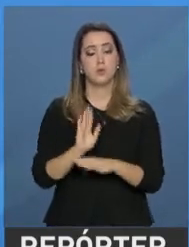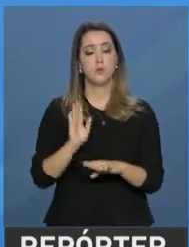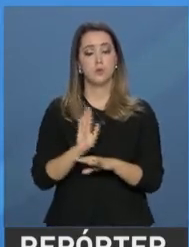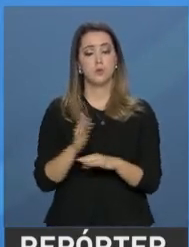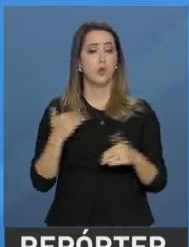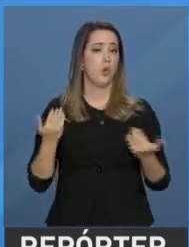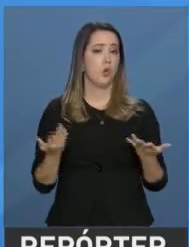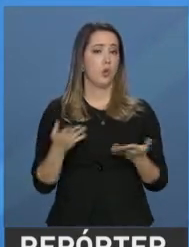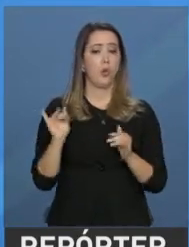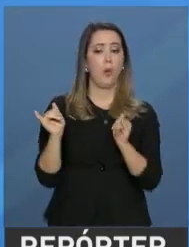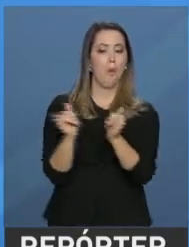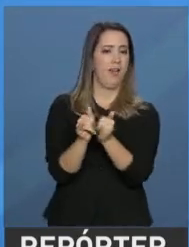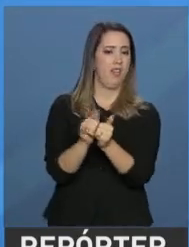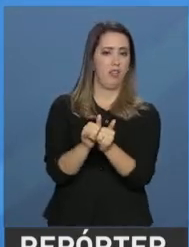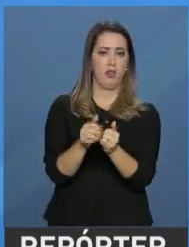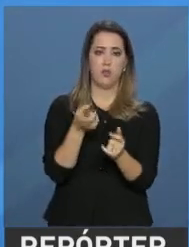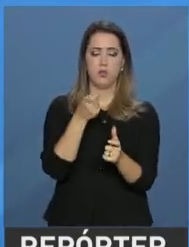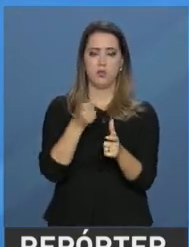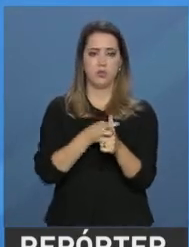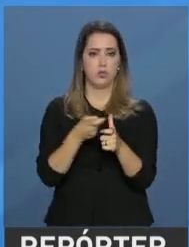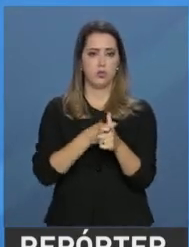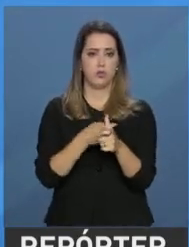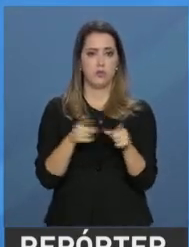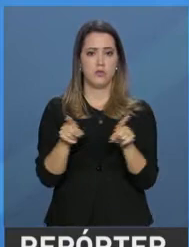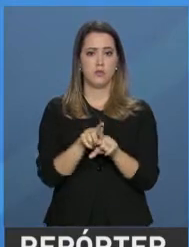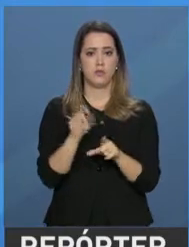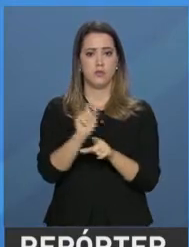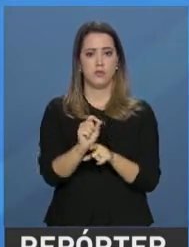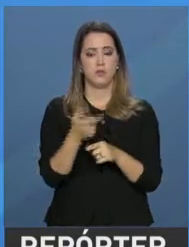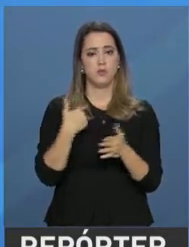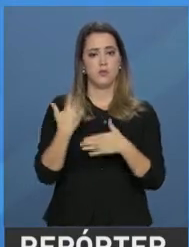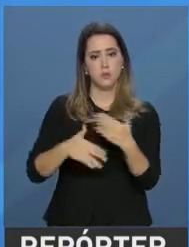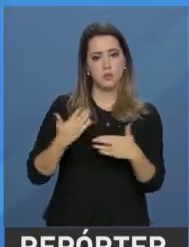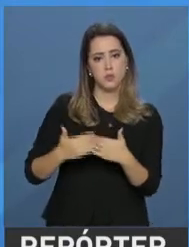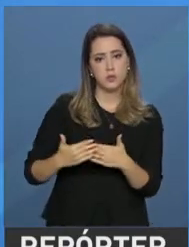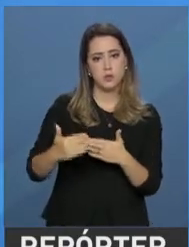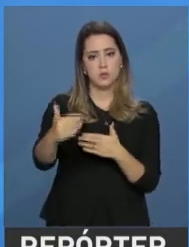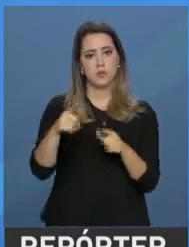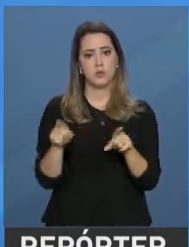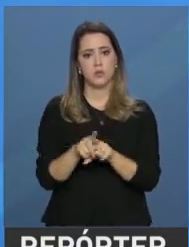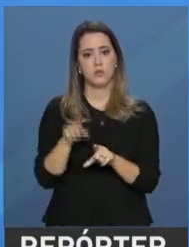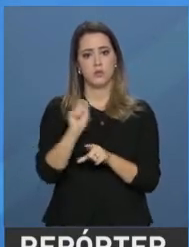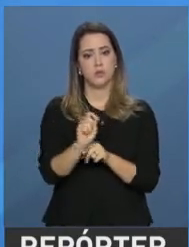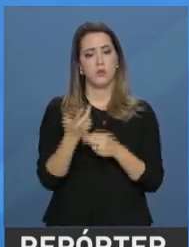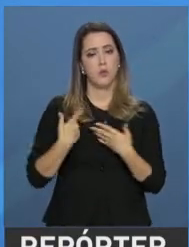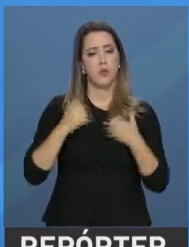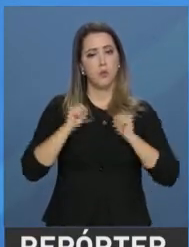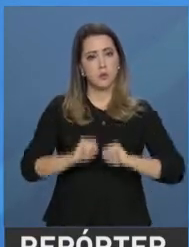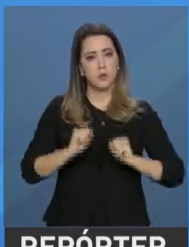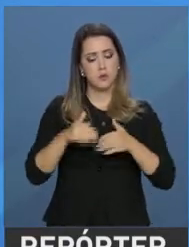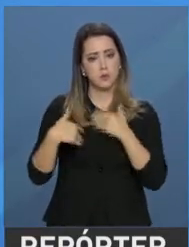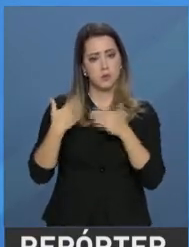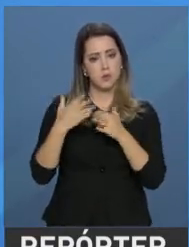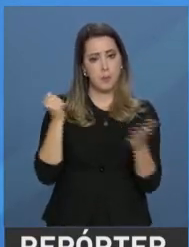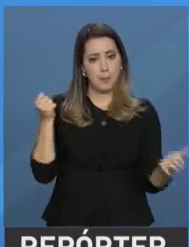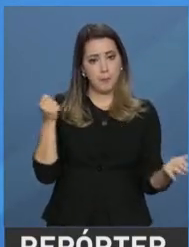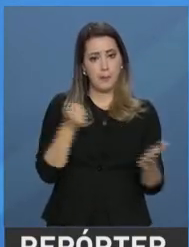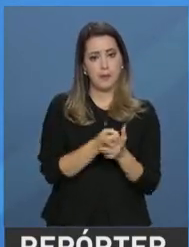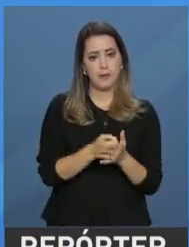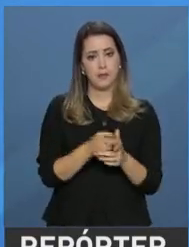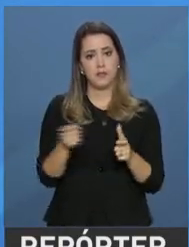não é perdão de dívida não é com uma modalidade que permita lhes dar fôlego para poder que tá